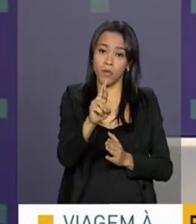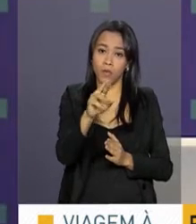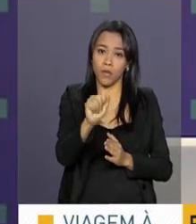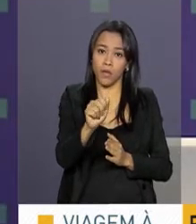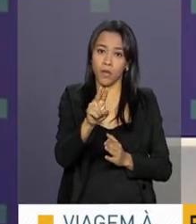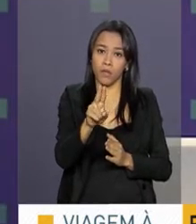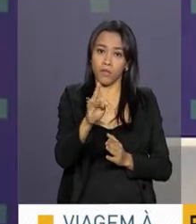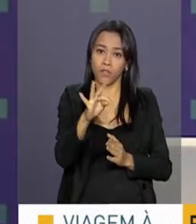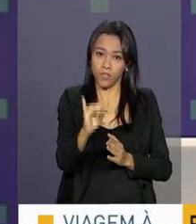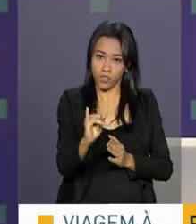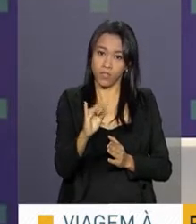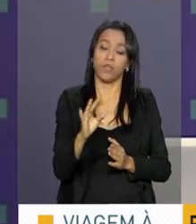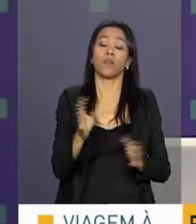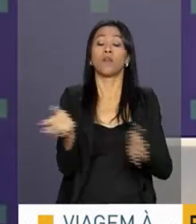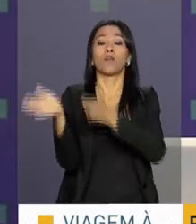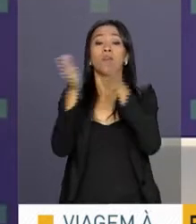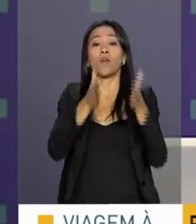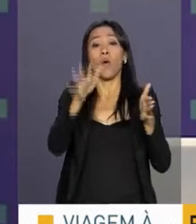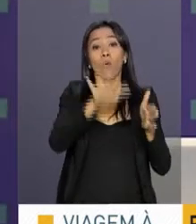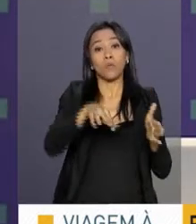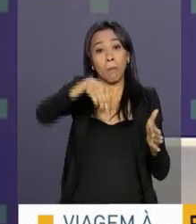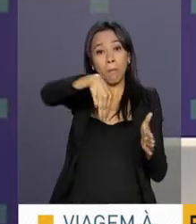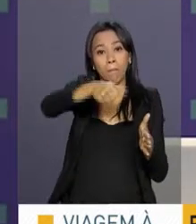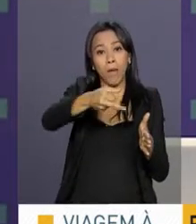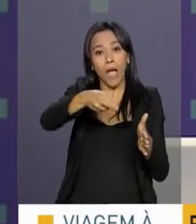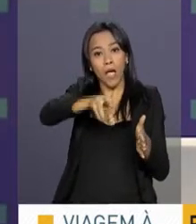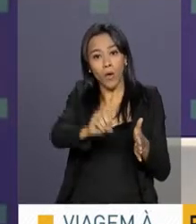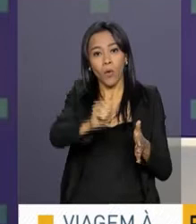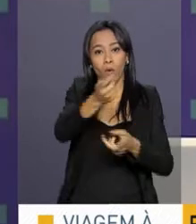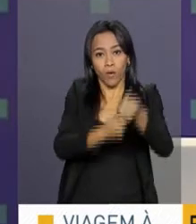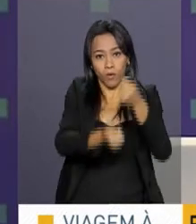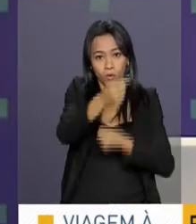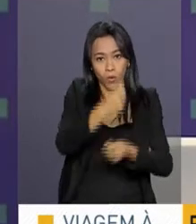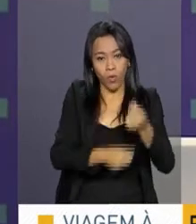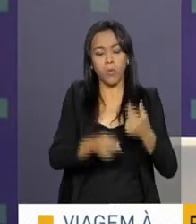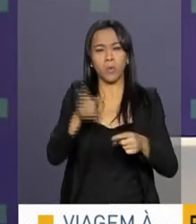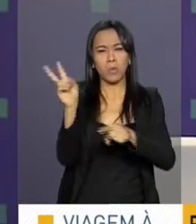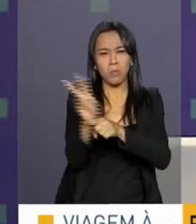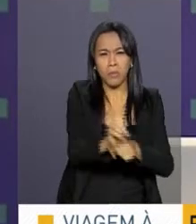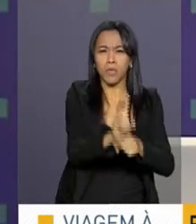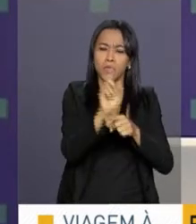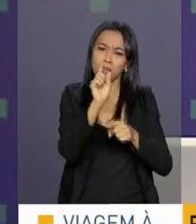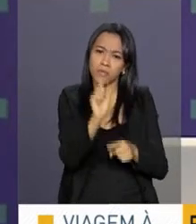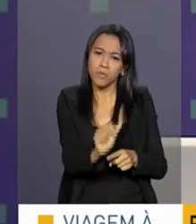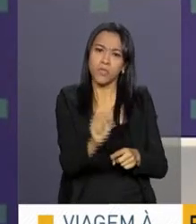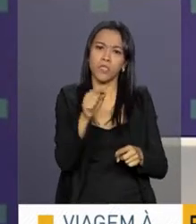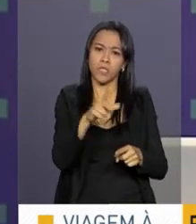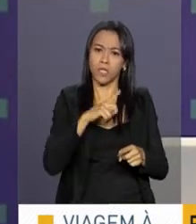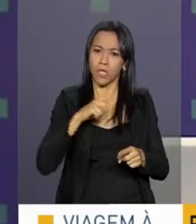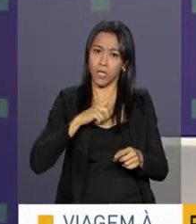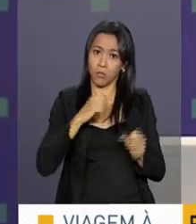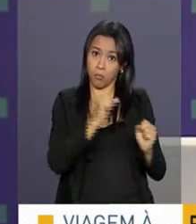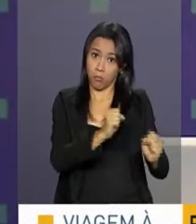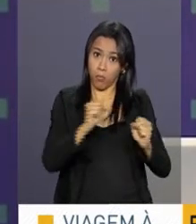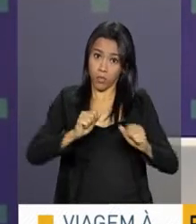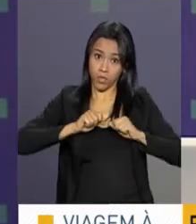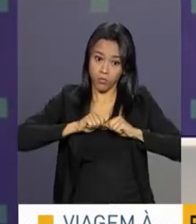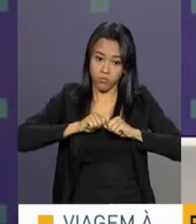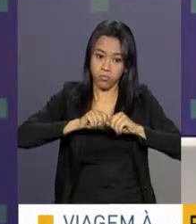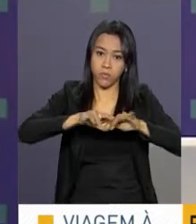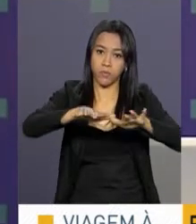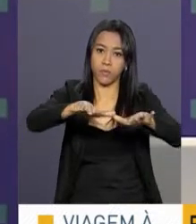Estabilidade macroeconômica, um sistema, um mercado de crédito grande e com grande potencial de expansão.